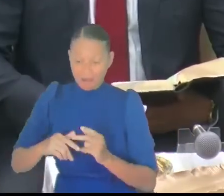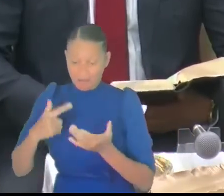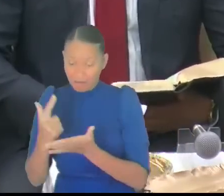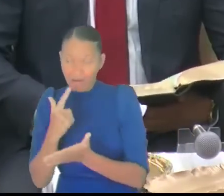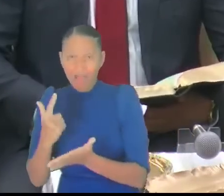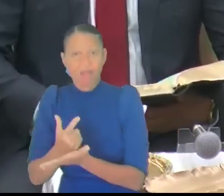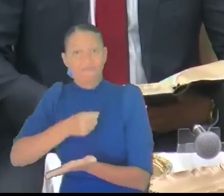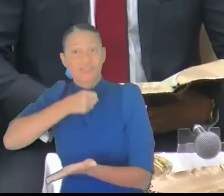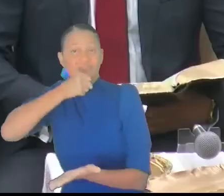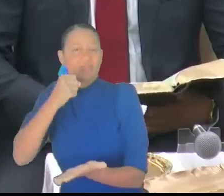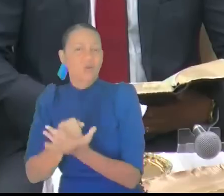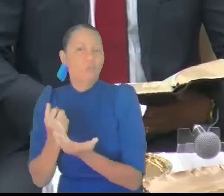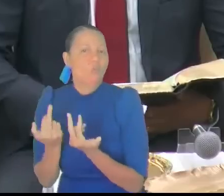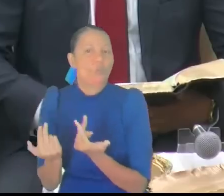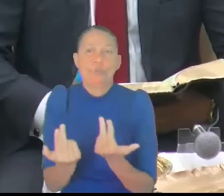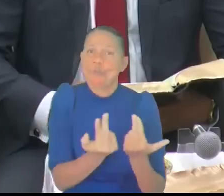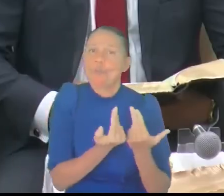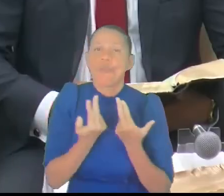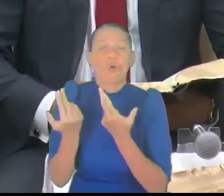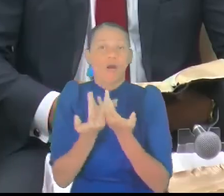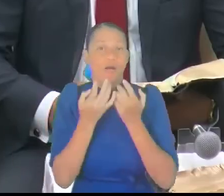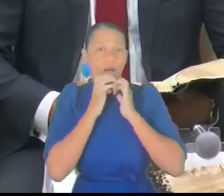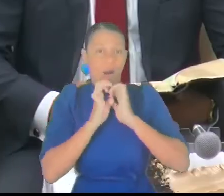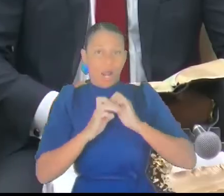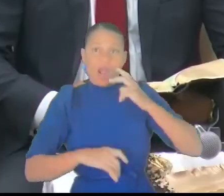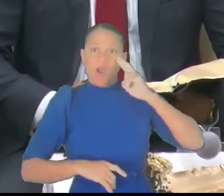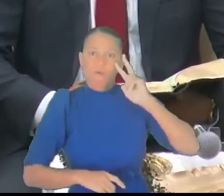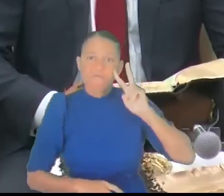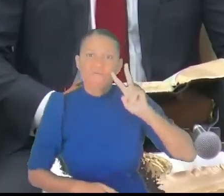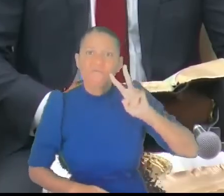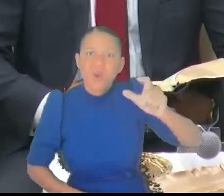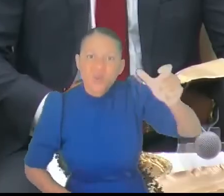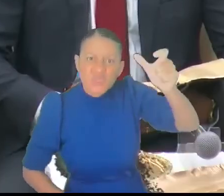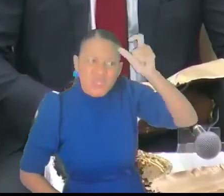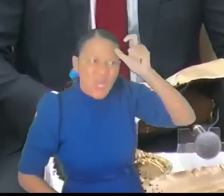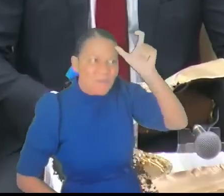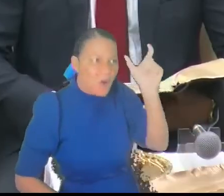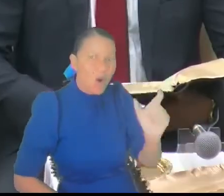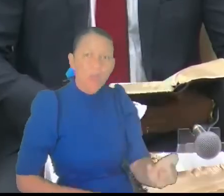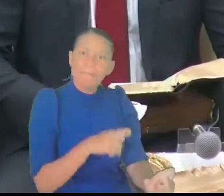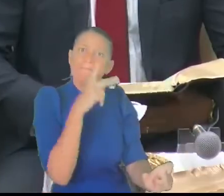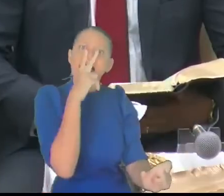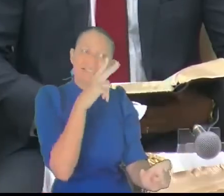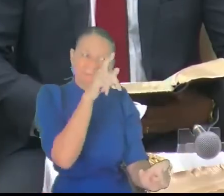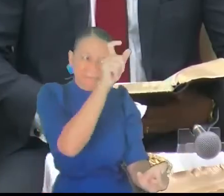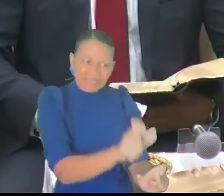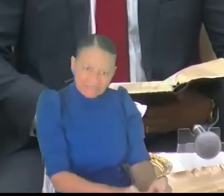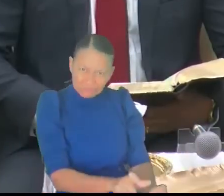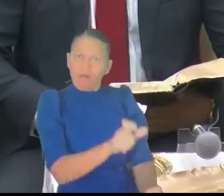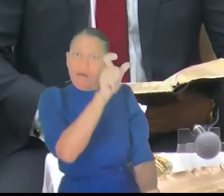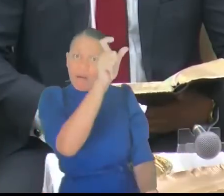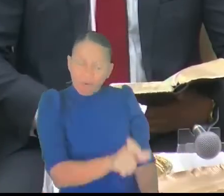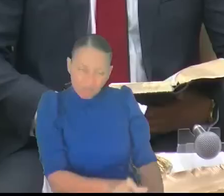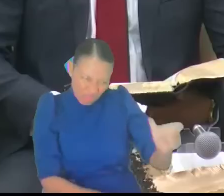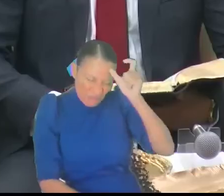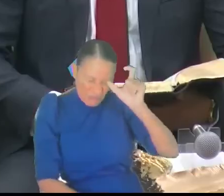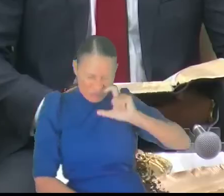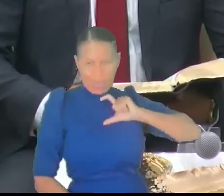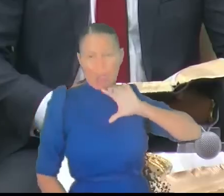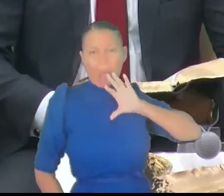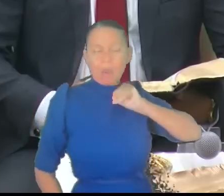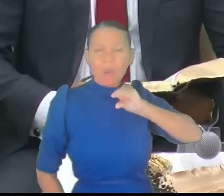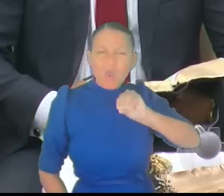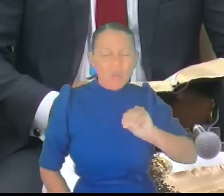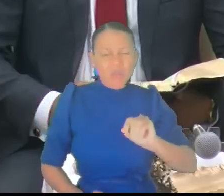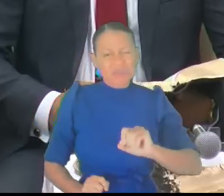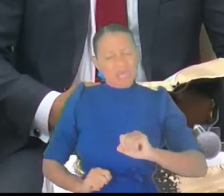evangelho. Eu vi um demônio esta semana falando na internet que o